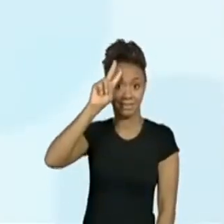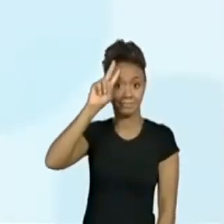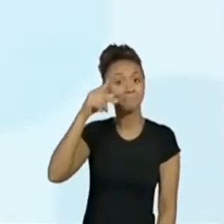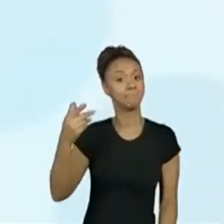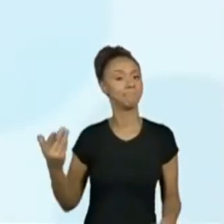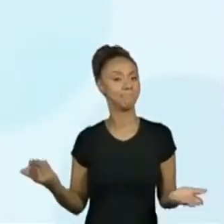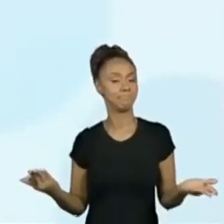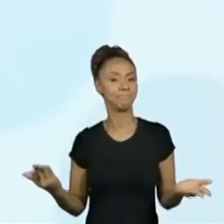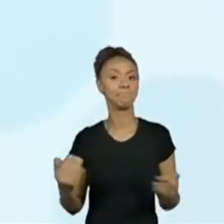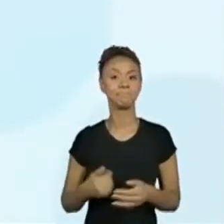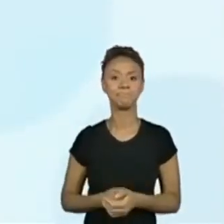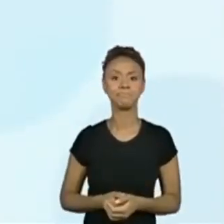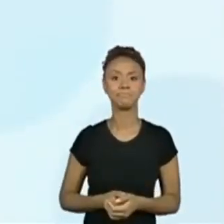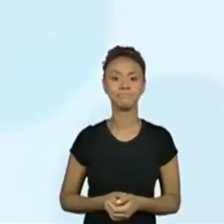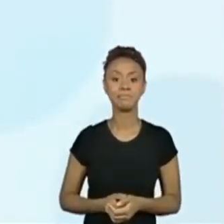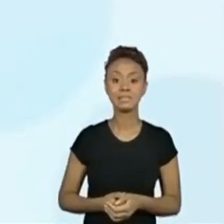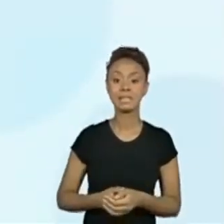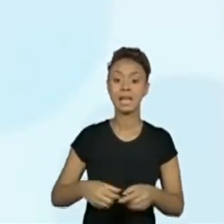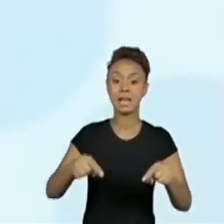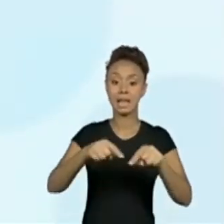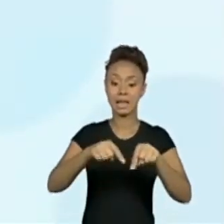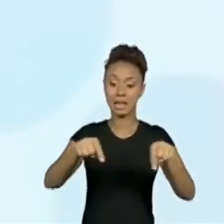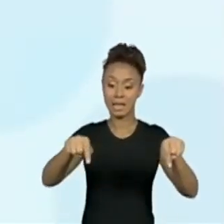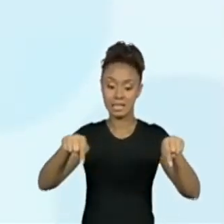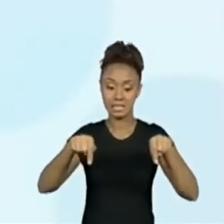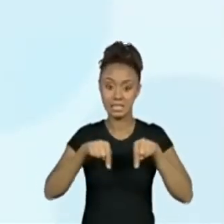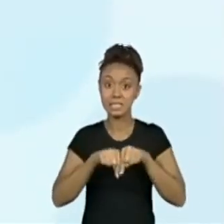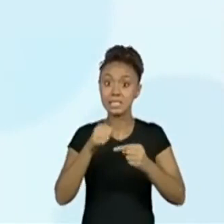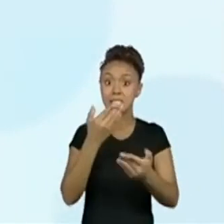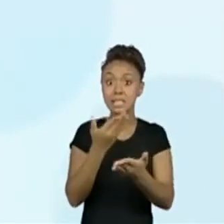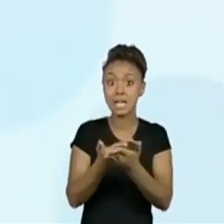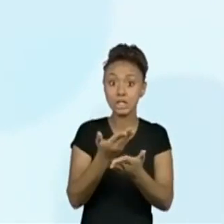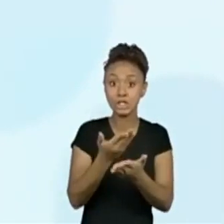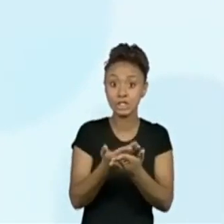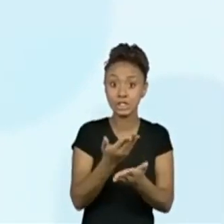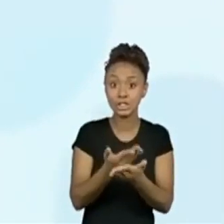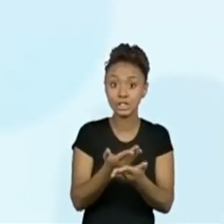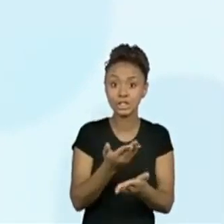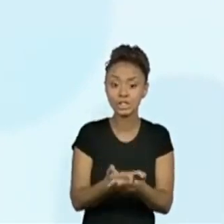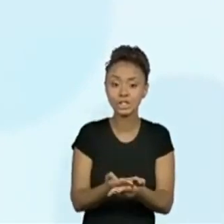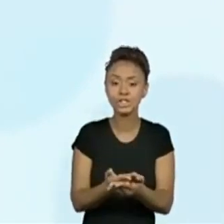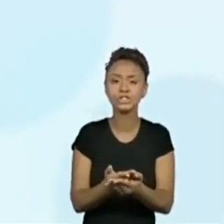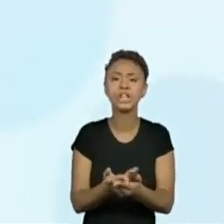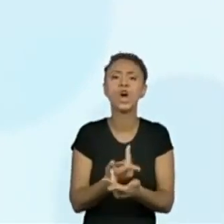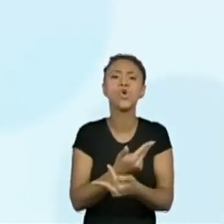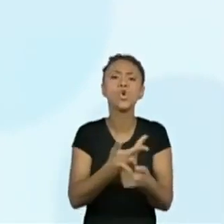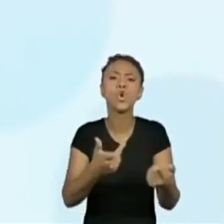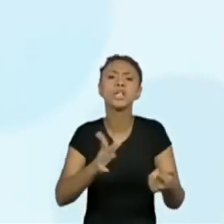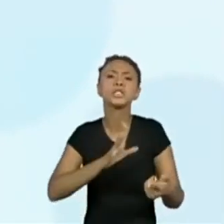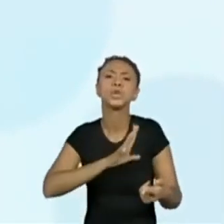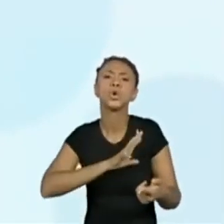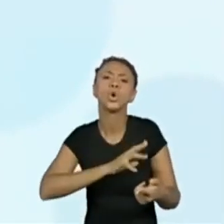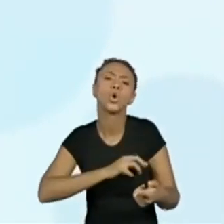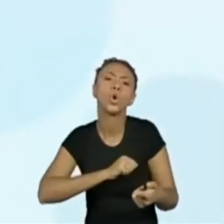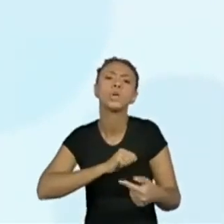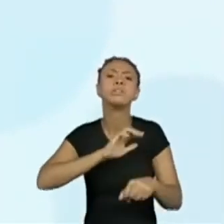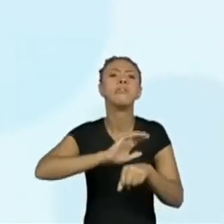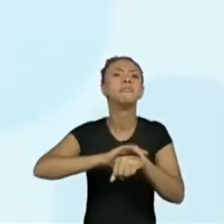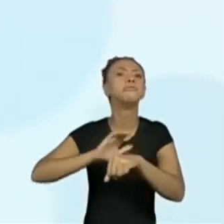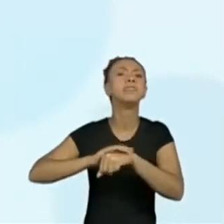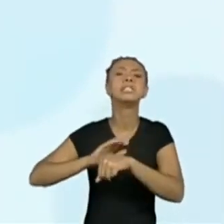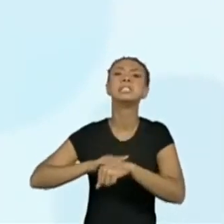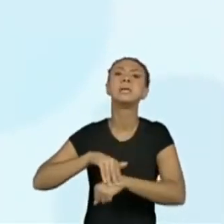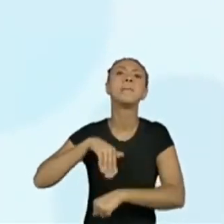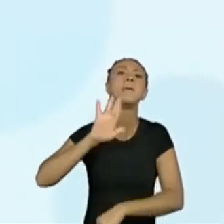Atividade preferida na sala. Atividade preferida na sala, tá